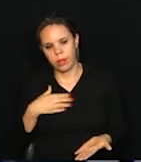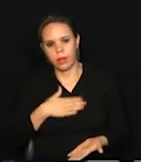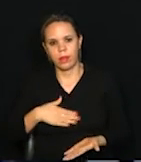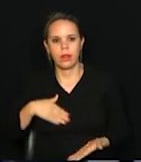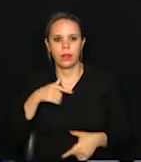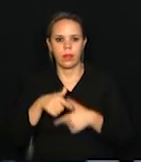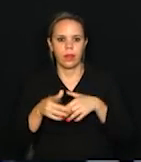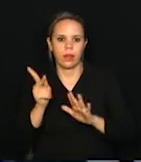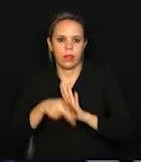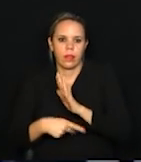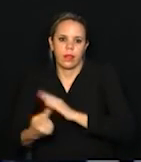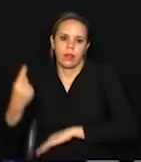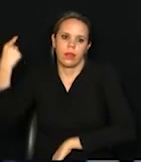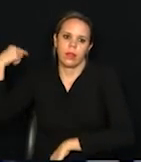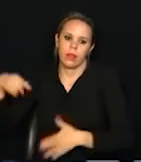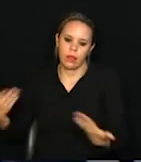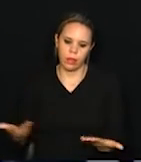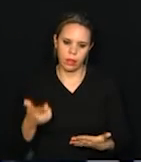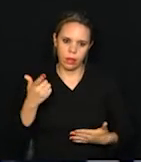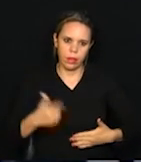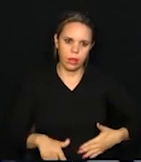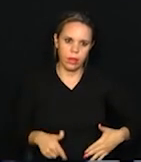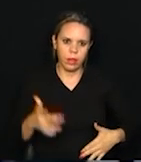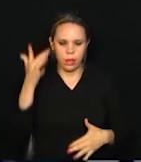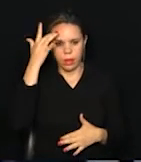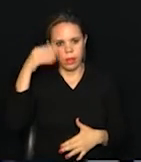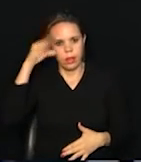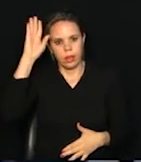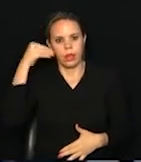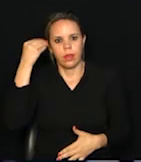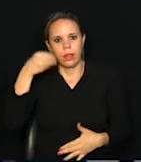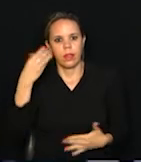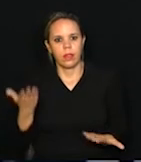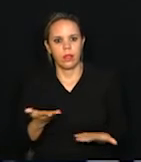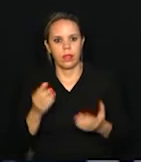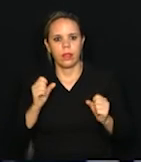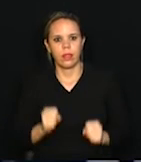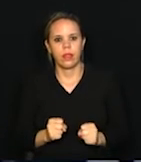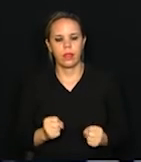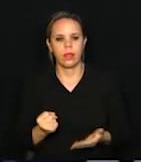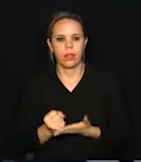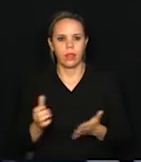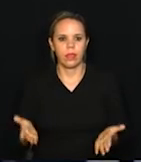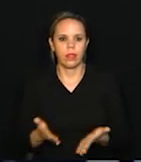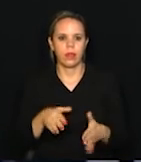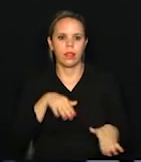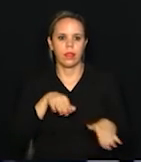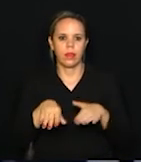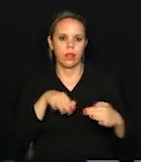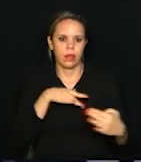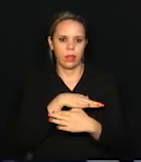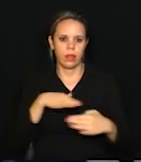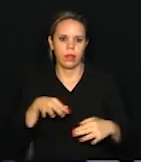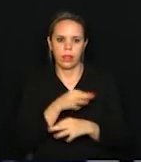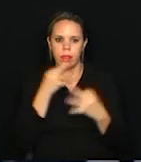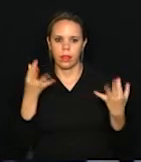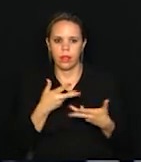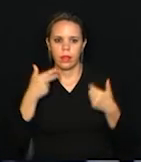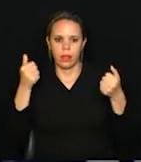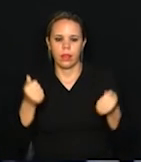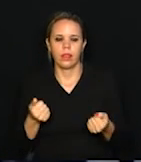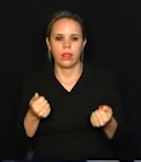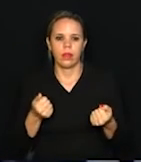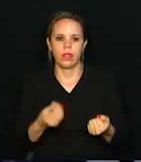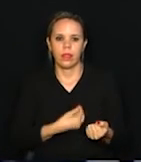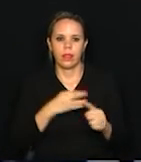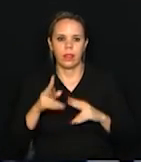com projetos lá no passado e agora, mais maduro, mais experiente, a gente poder contribuir com a mobilidade na qualificação da vida